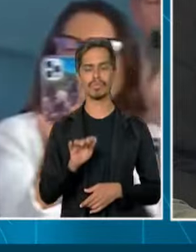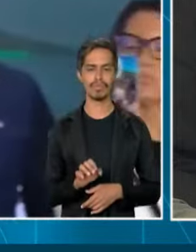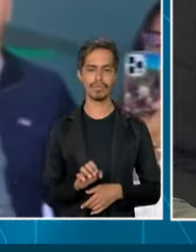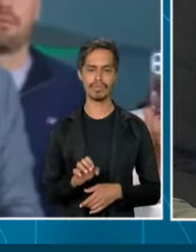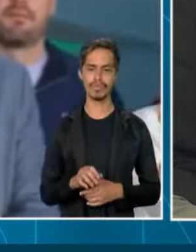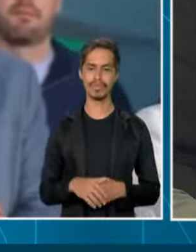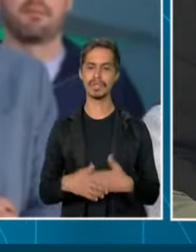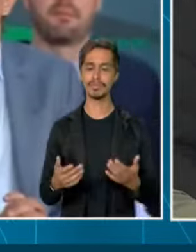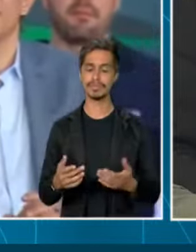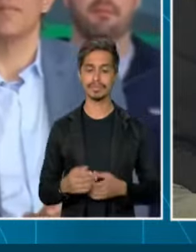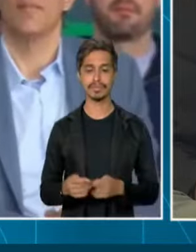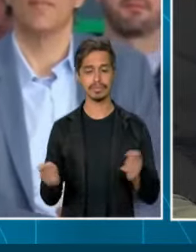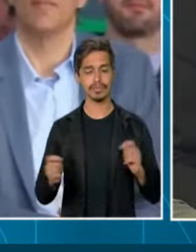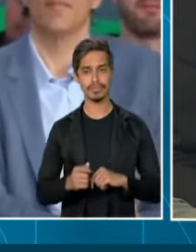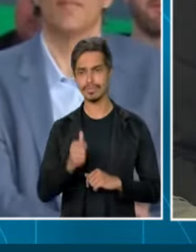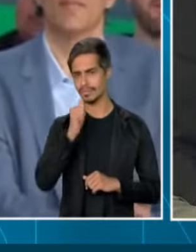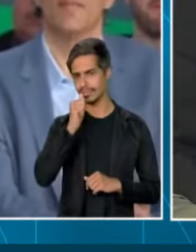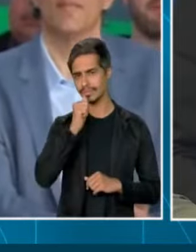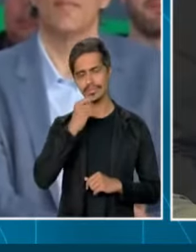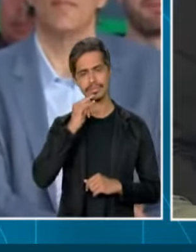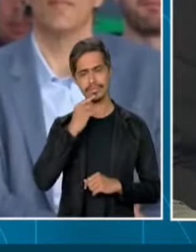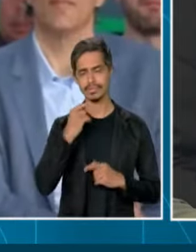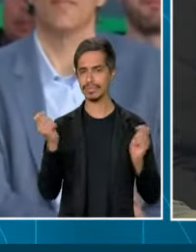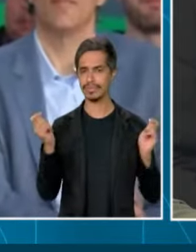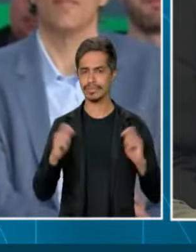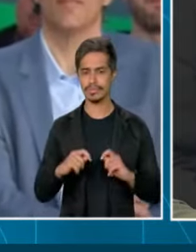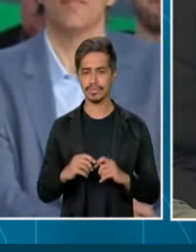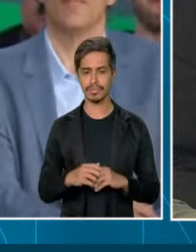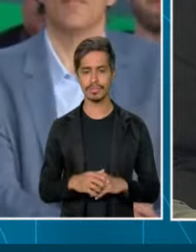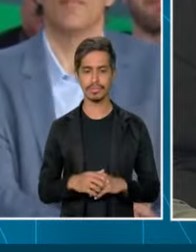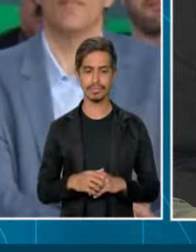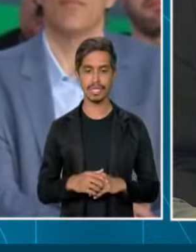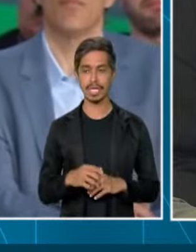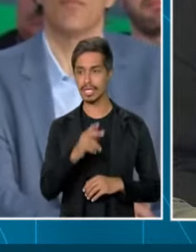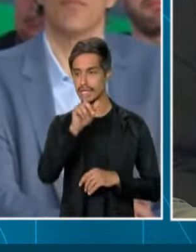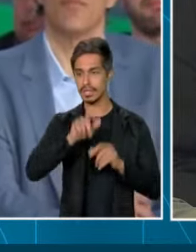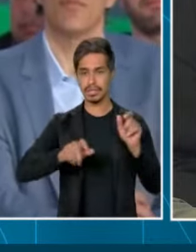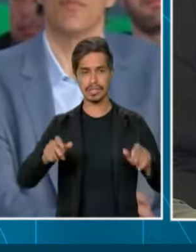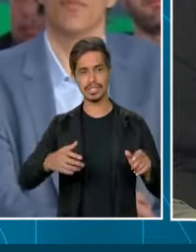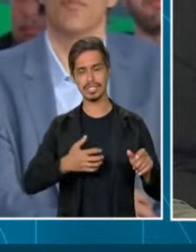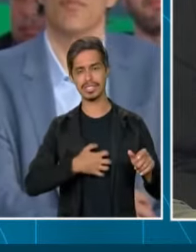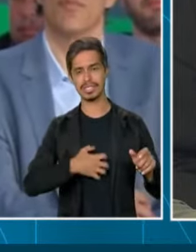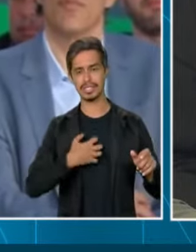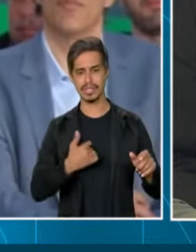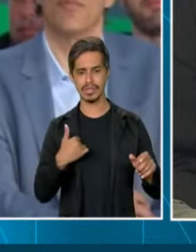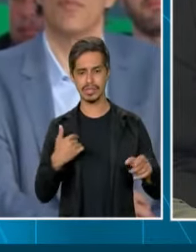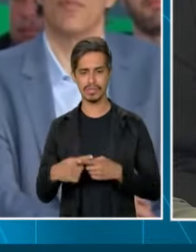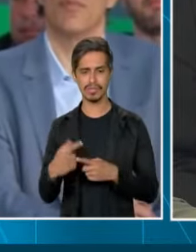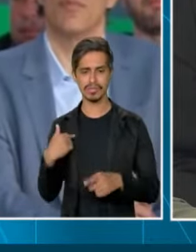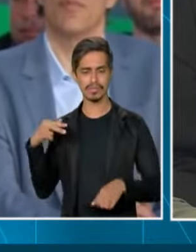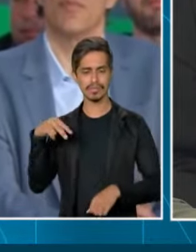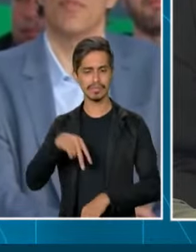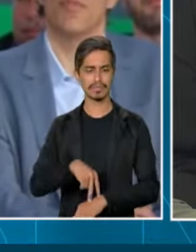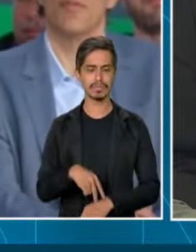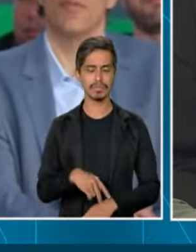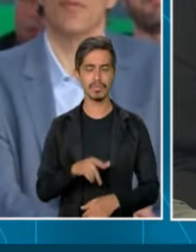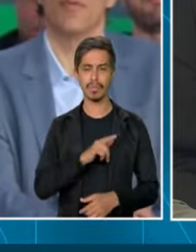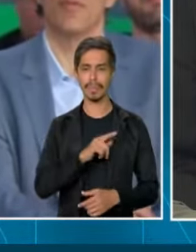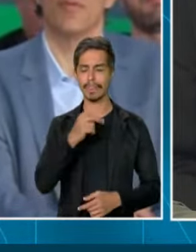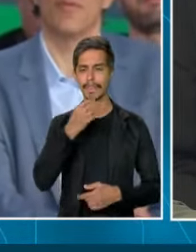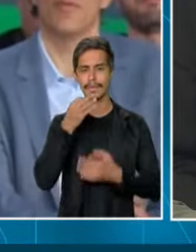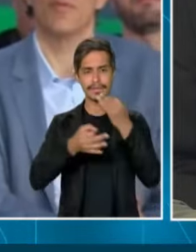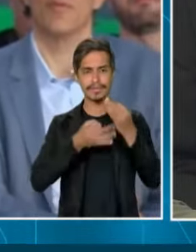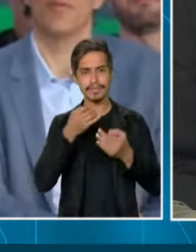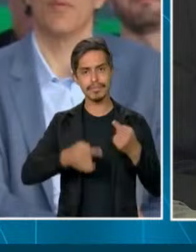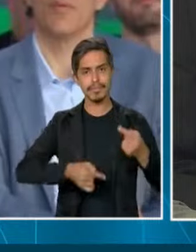Campos Neto, então não sei se dá para a gente apostar se ele volta ou não. O que fica claro também, Tardan, é que às vezes é melhor para o governo não